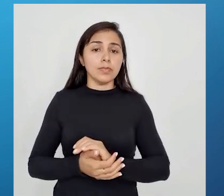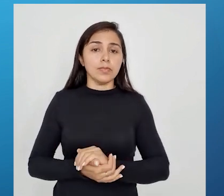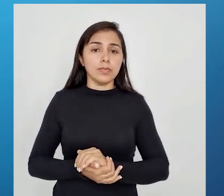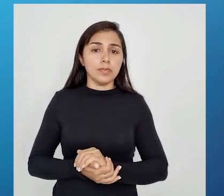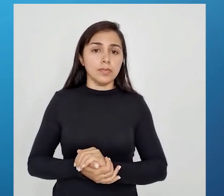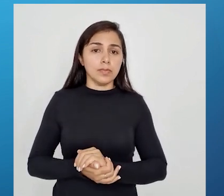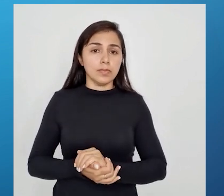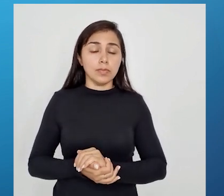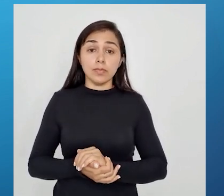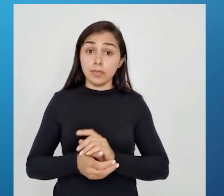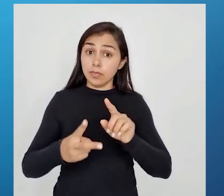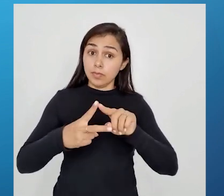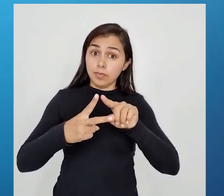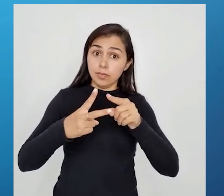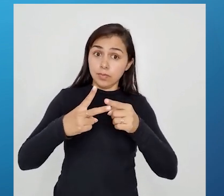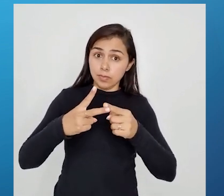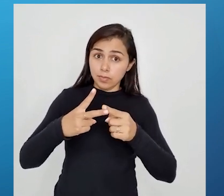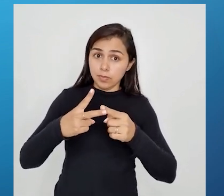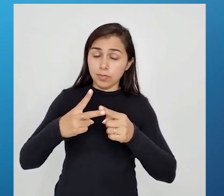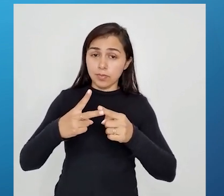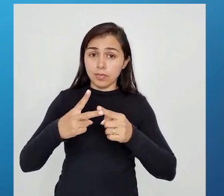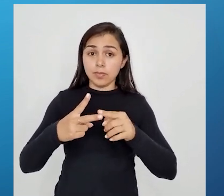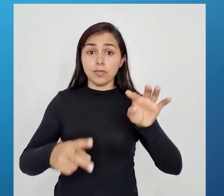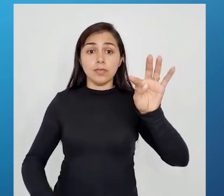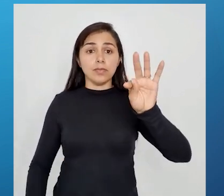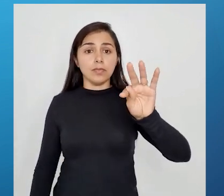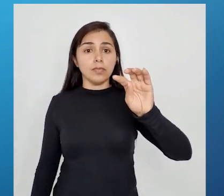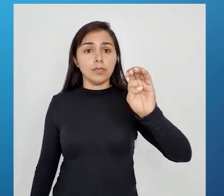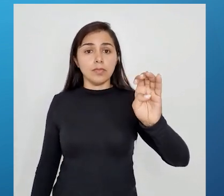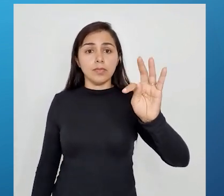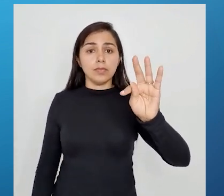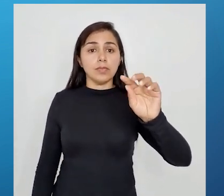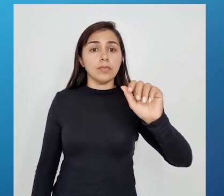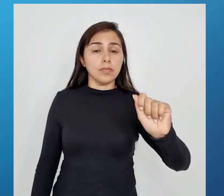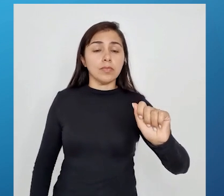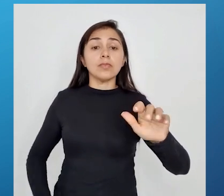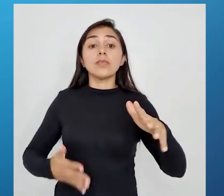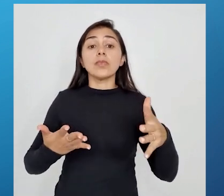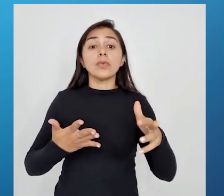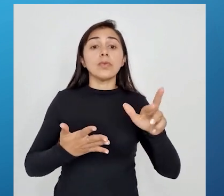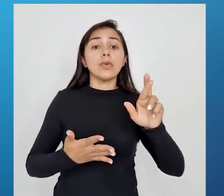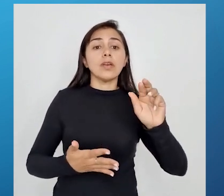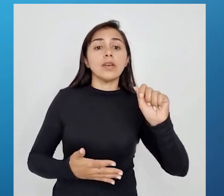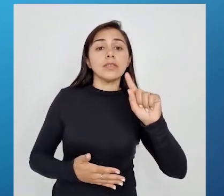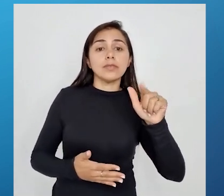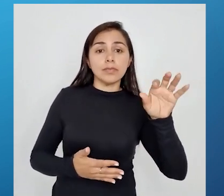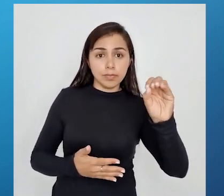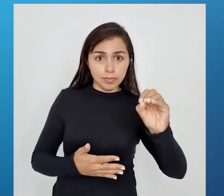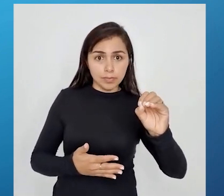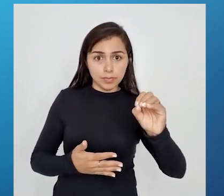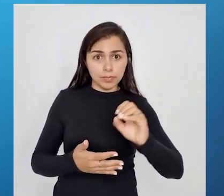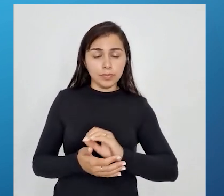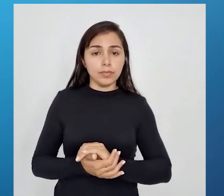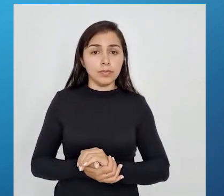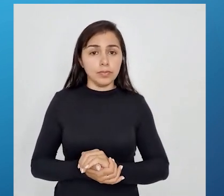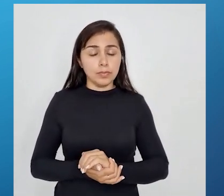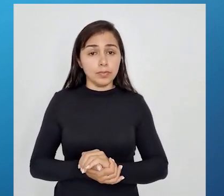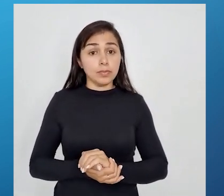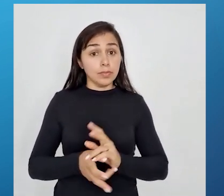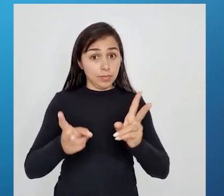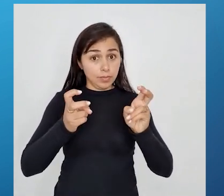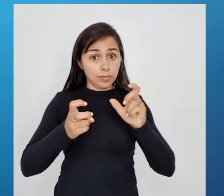de seus ângulos agudos com medida θ, as razões, olha só, cateto oposto a θ sobre